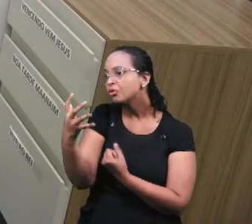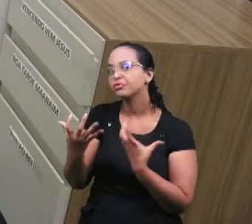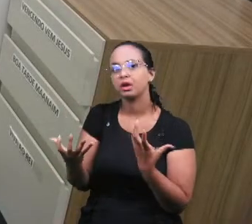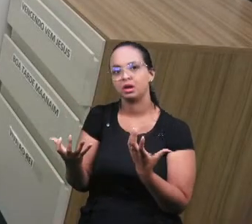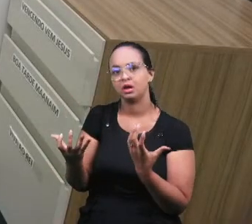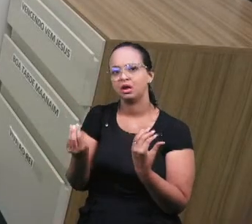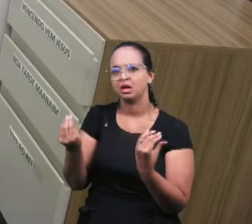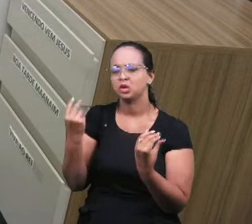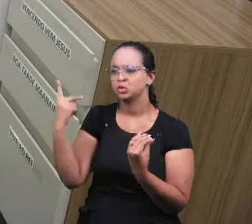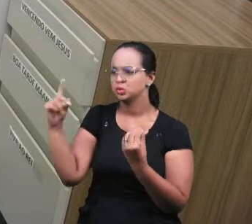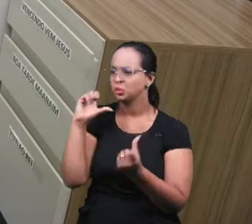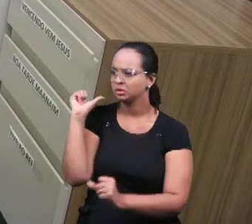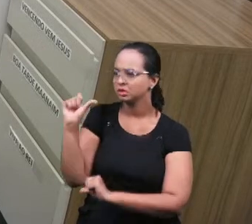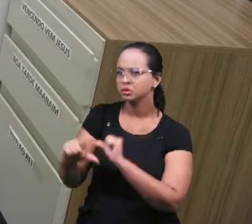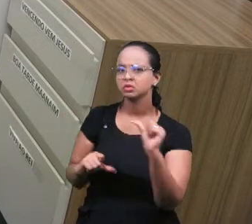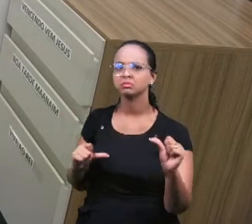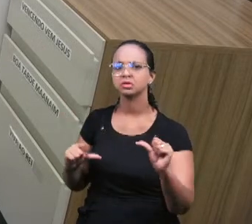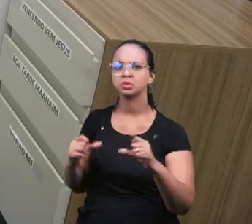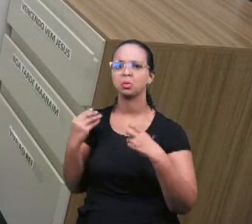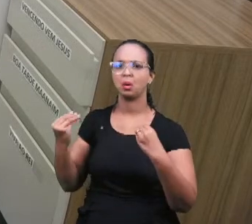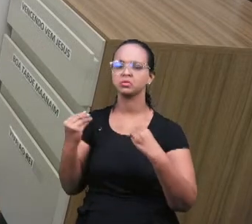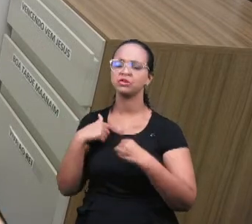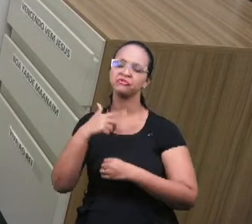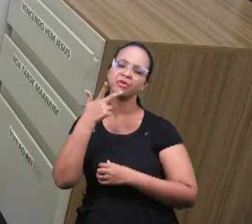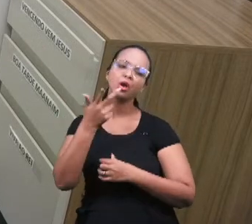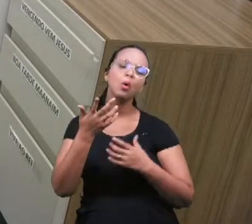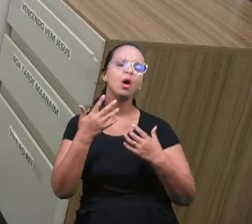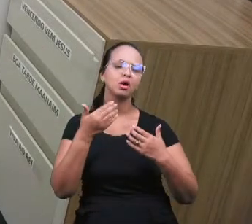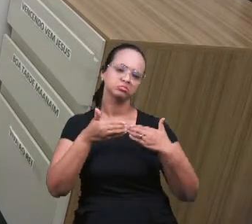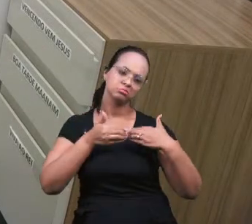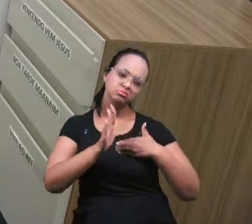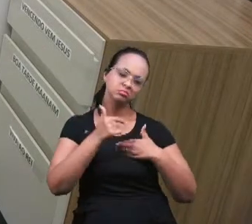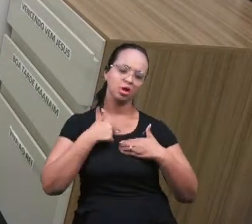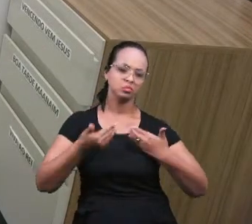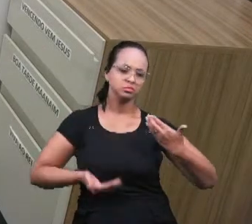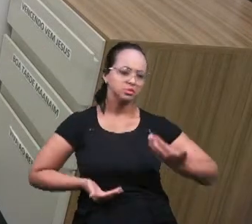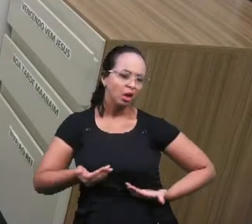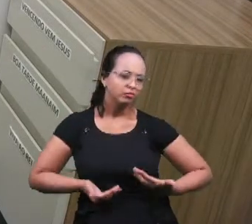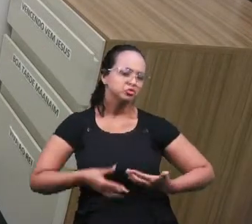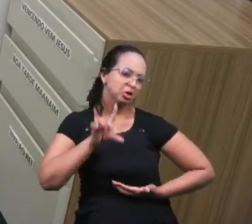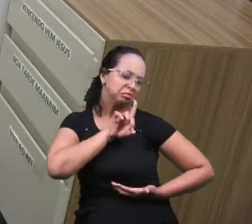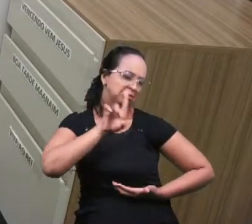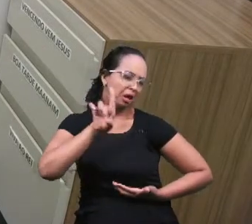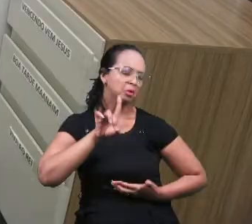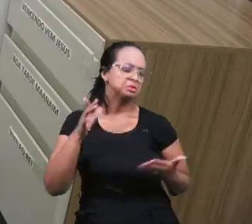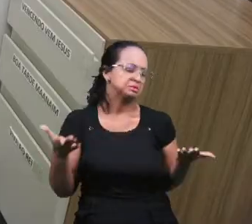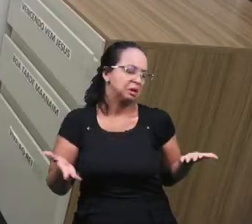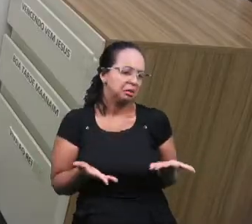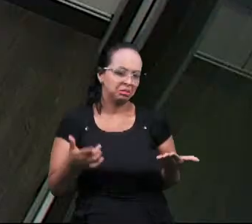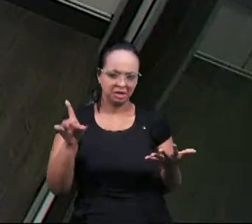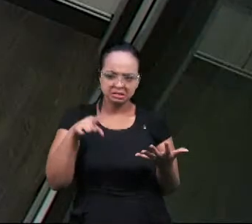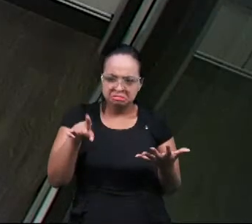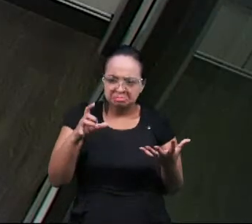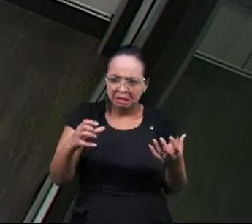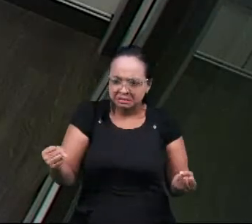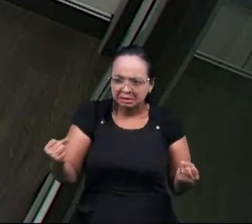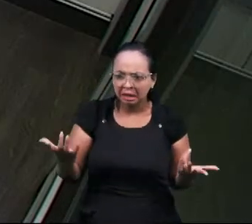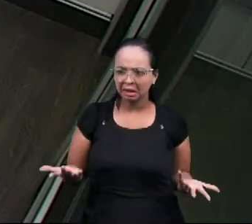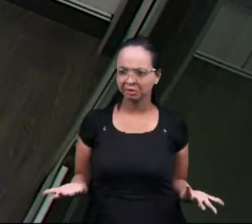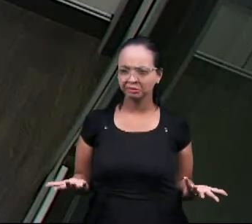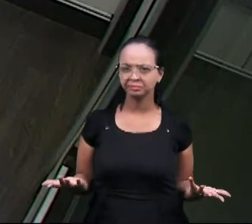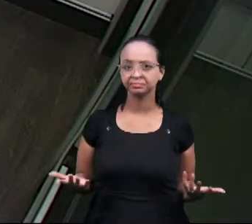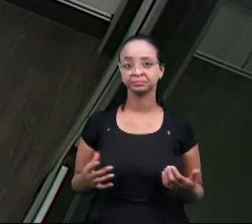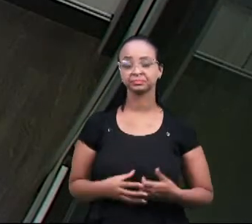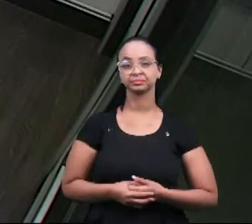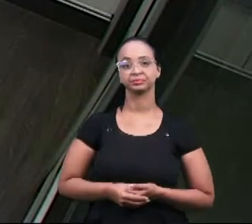sua transformação? Olha, como é que você chegou para a família? A partir de hoje, sou um servo de Deus. Receberam bem essa notícia? Receberam bem,